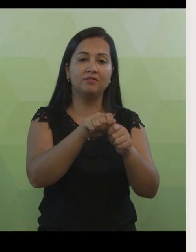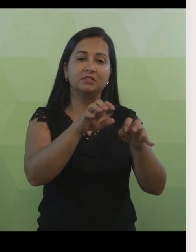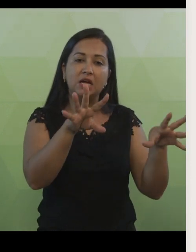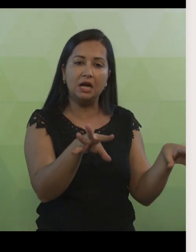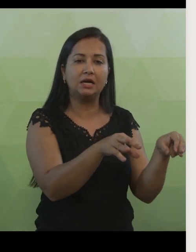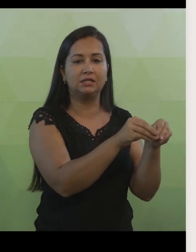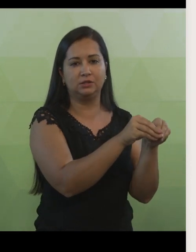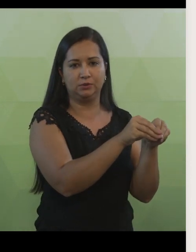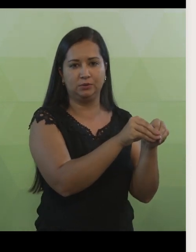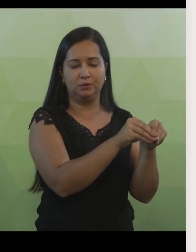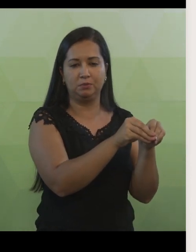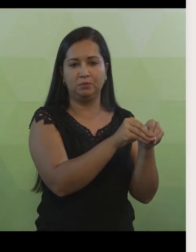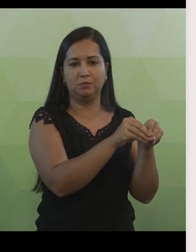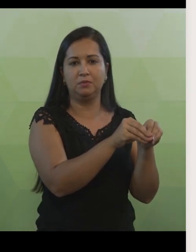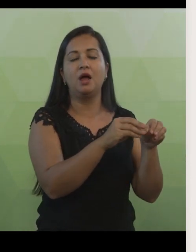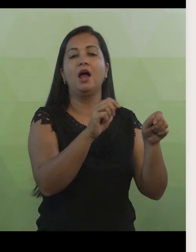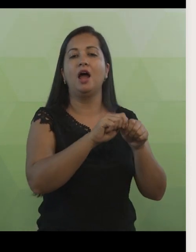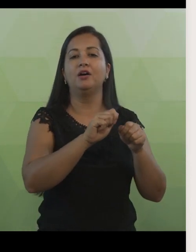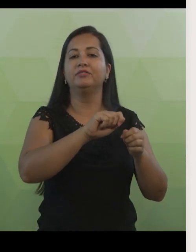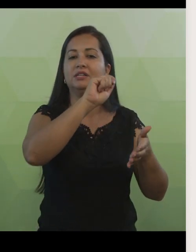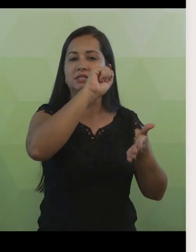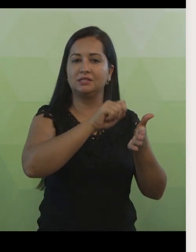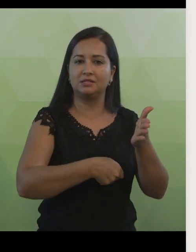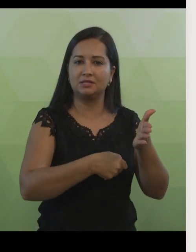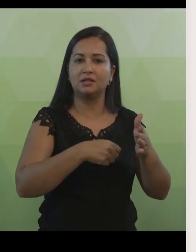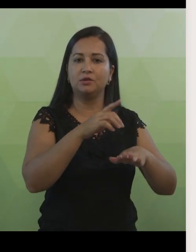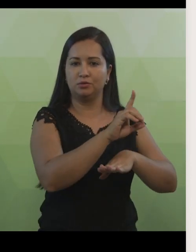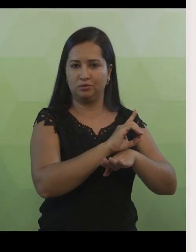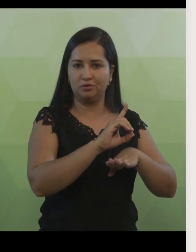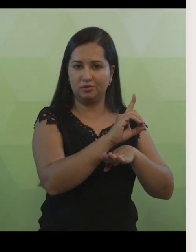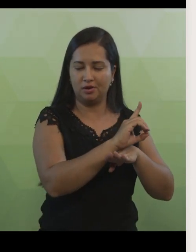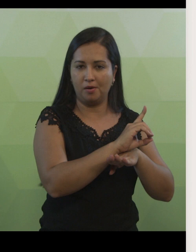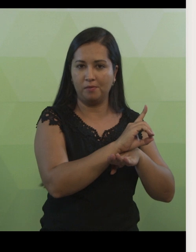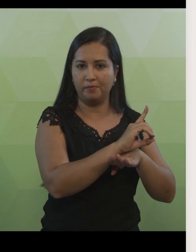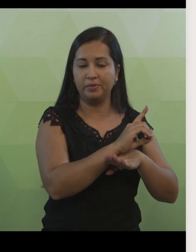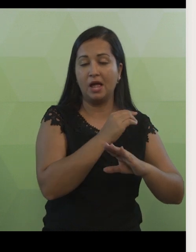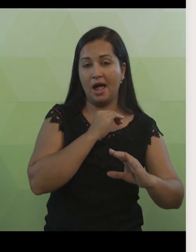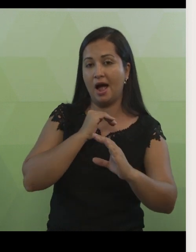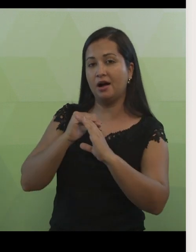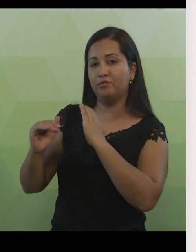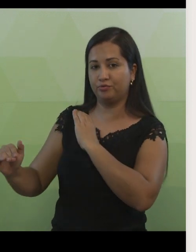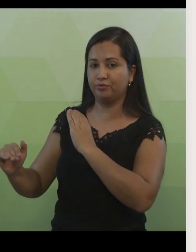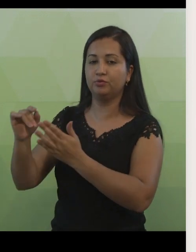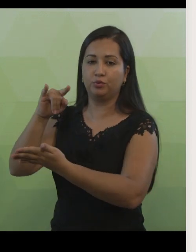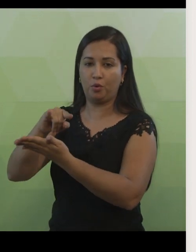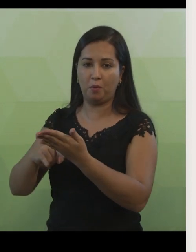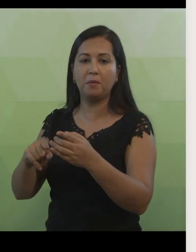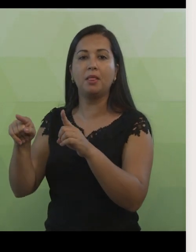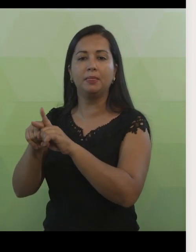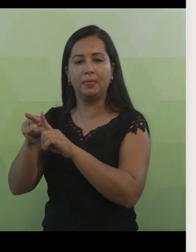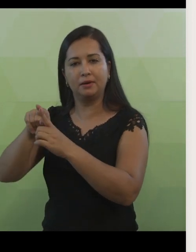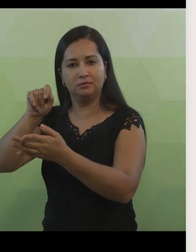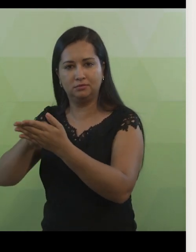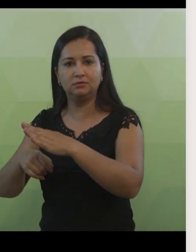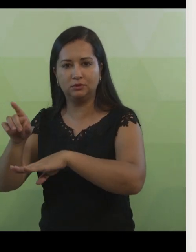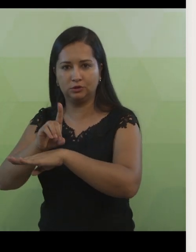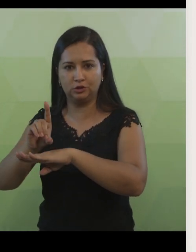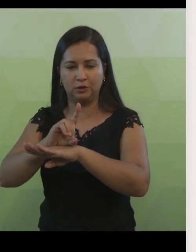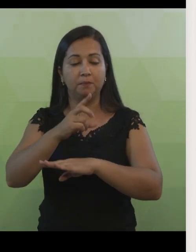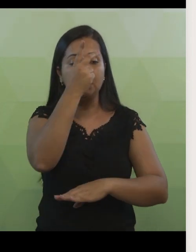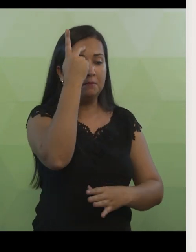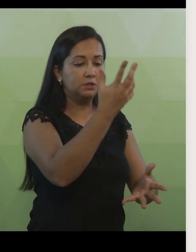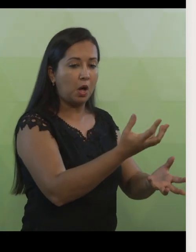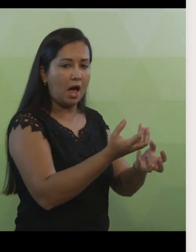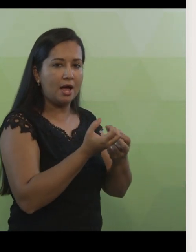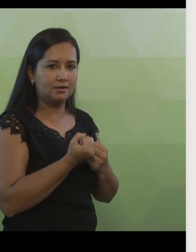privada para assinar. Aí você manda o documento mais a assinatura. Na recepção, o usuário vai fazer